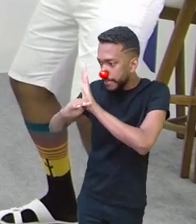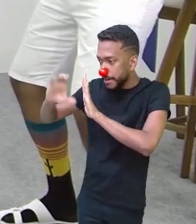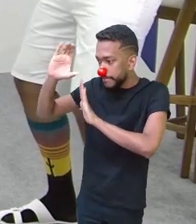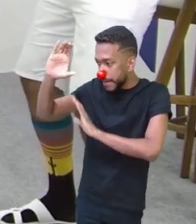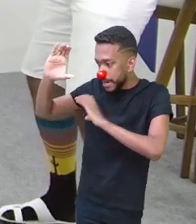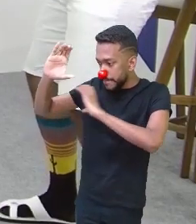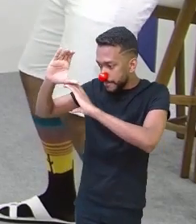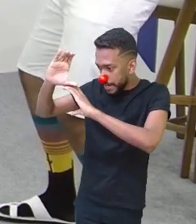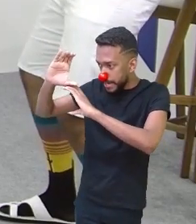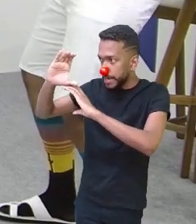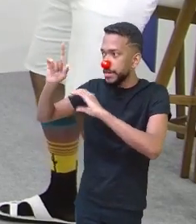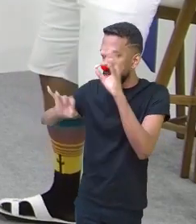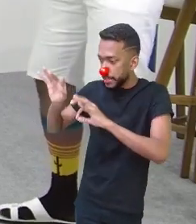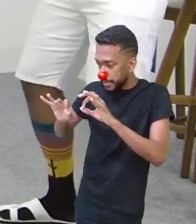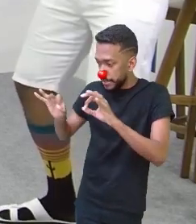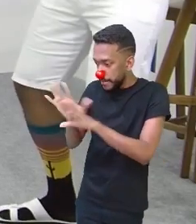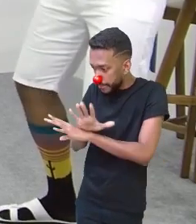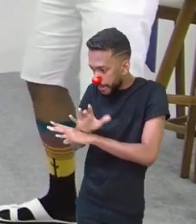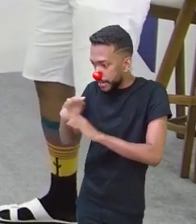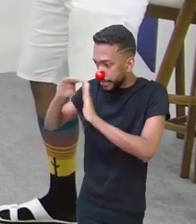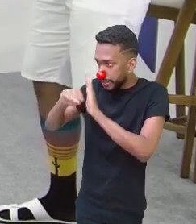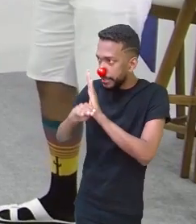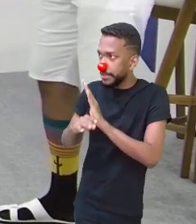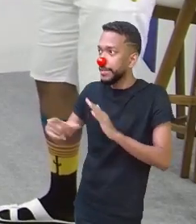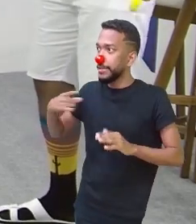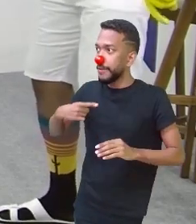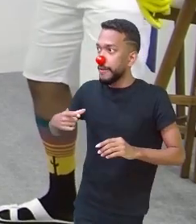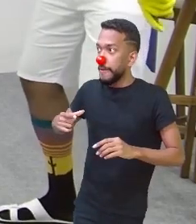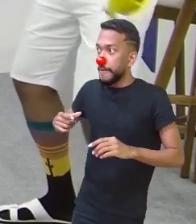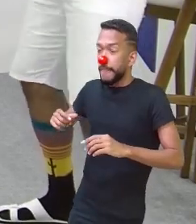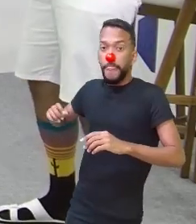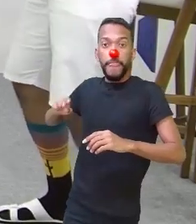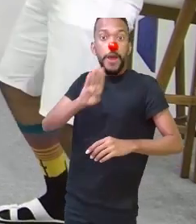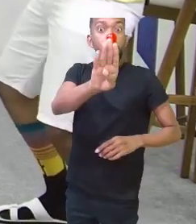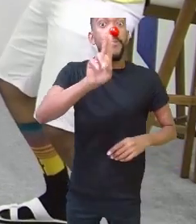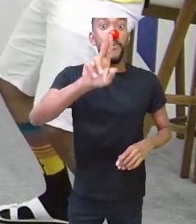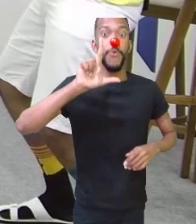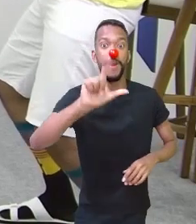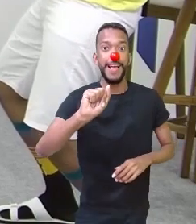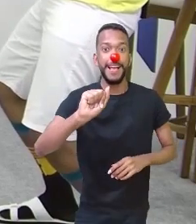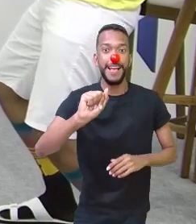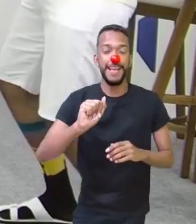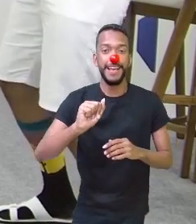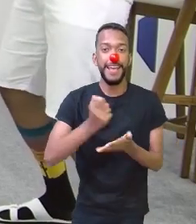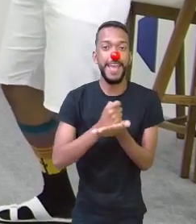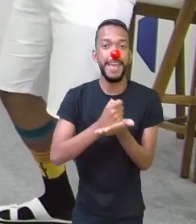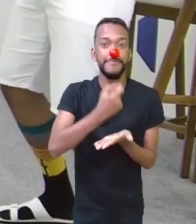duas coisas, modo de preparo, ingredientes, nós temos uma bula de remédio!